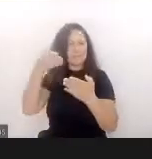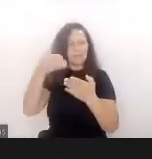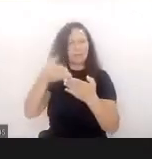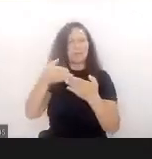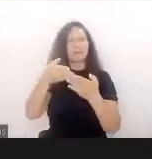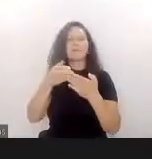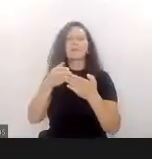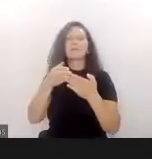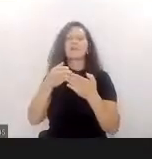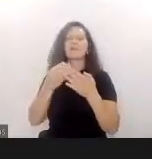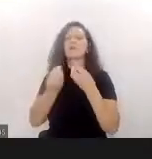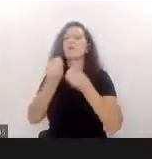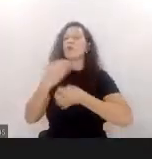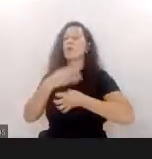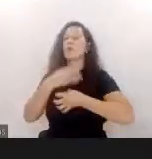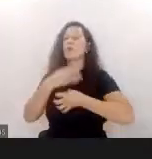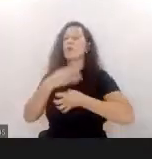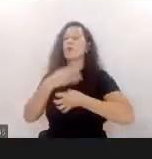tem tratado